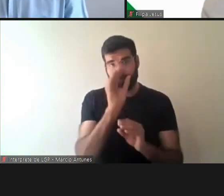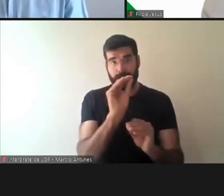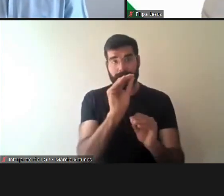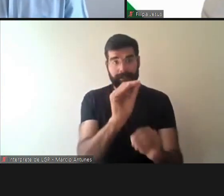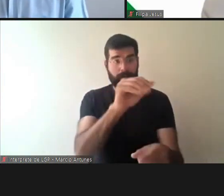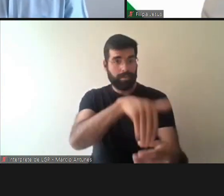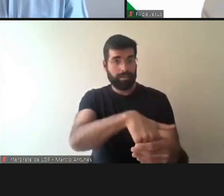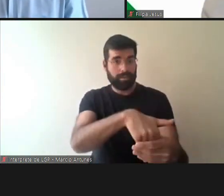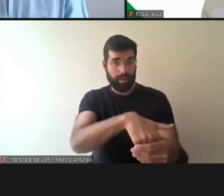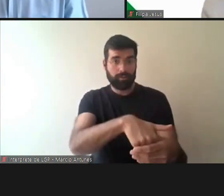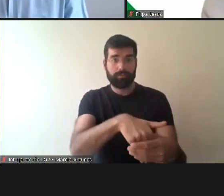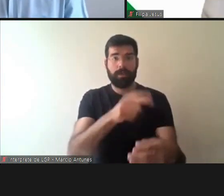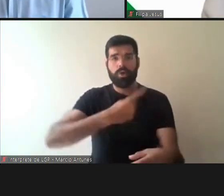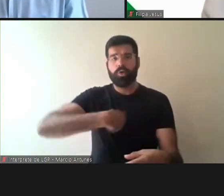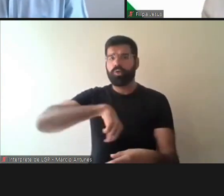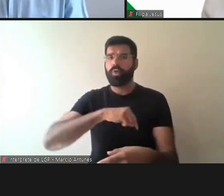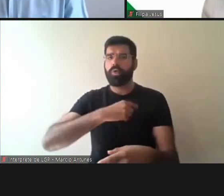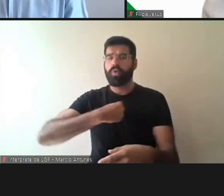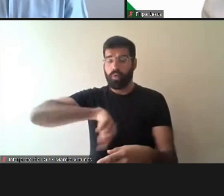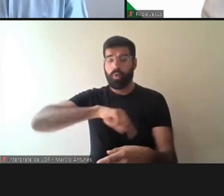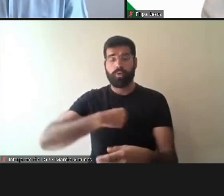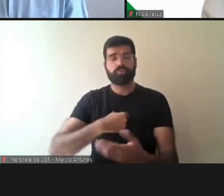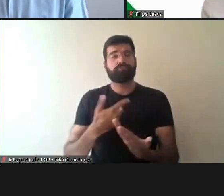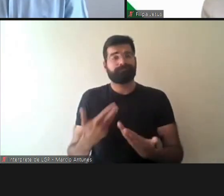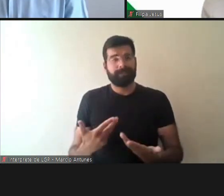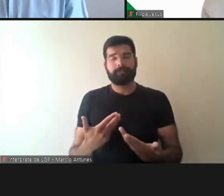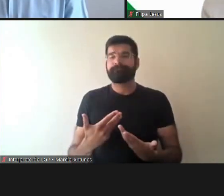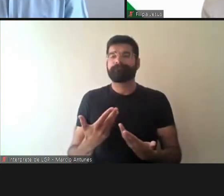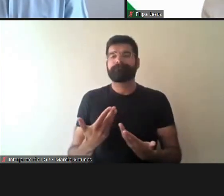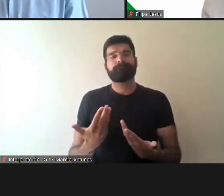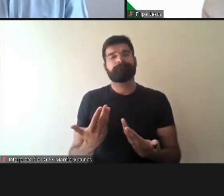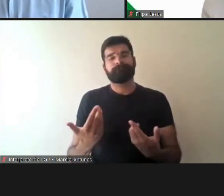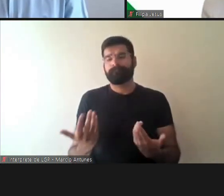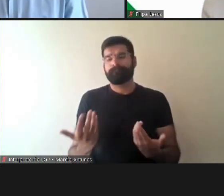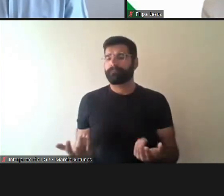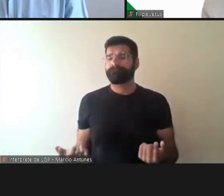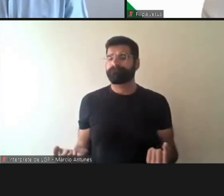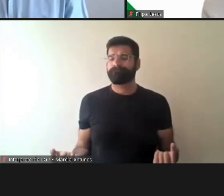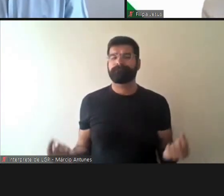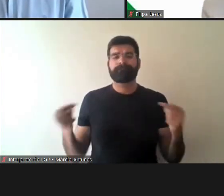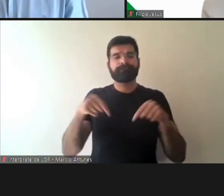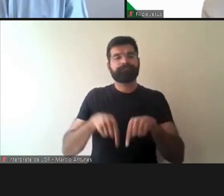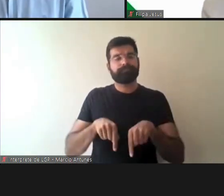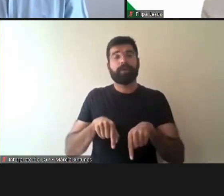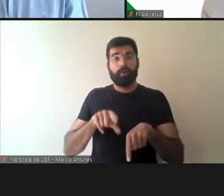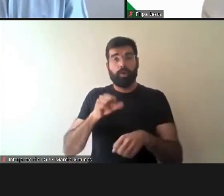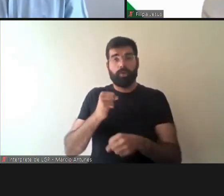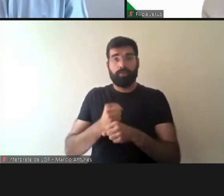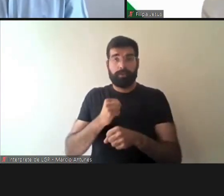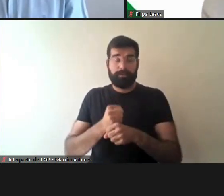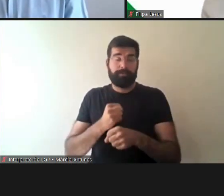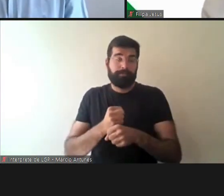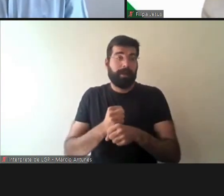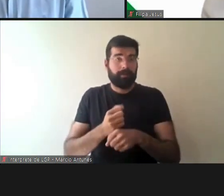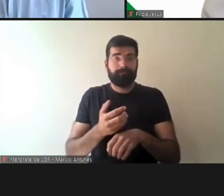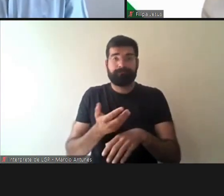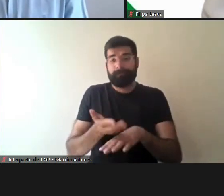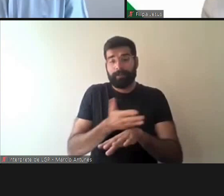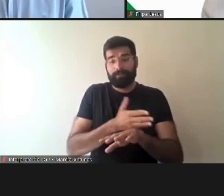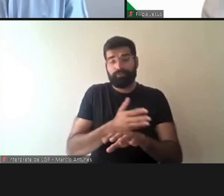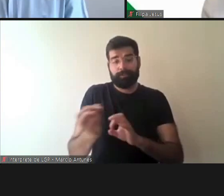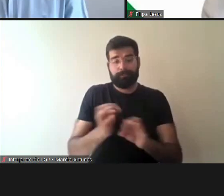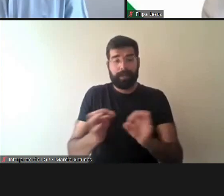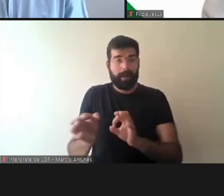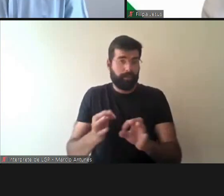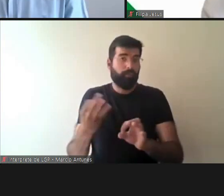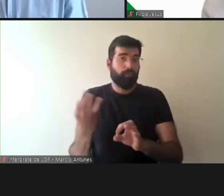formação. Nós estamos aqui, diria, com algum trabalho já facilitado do ponto de vista